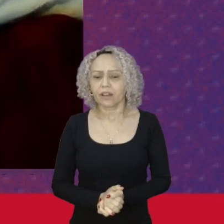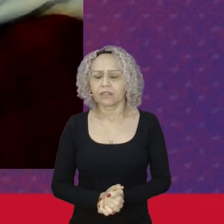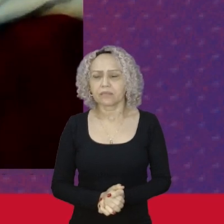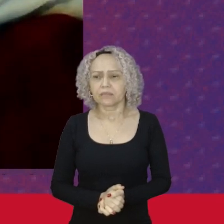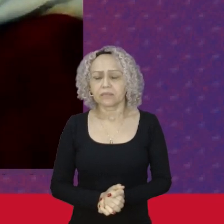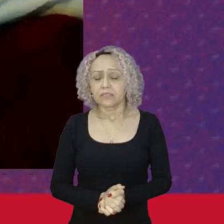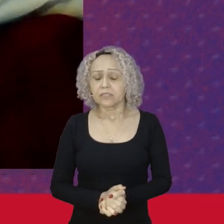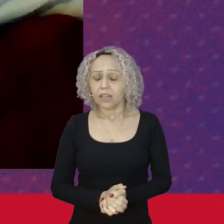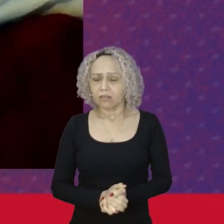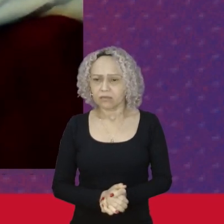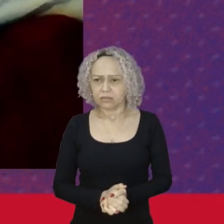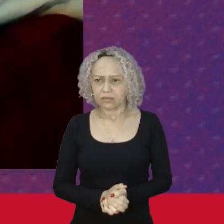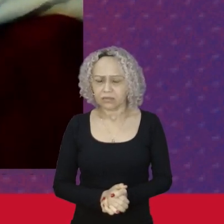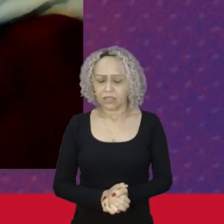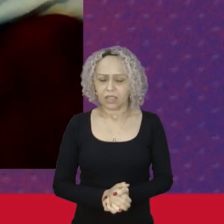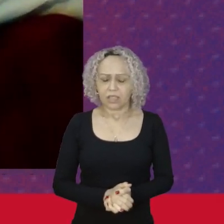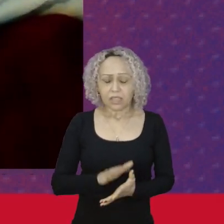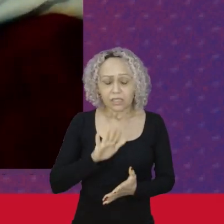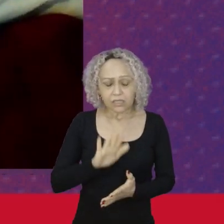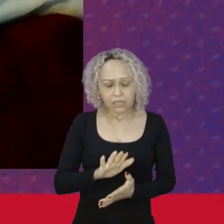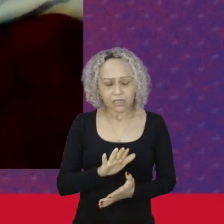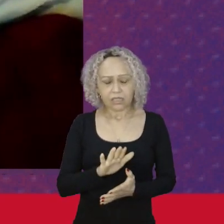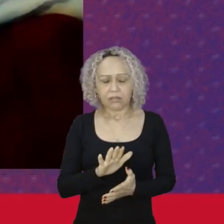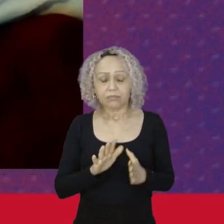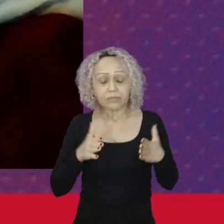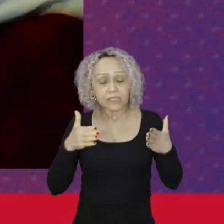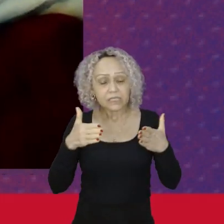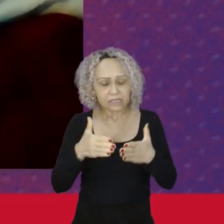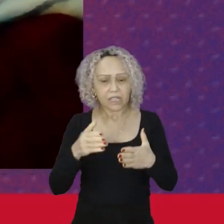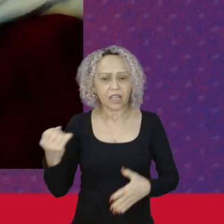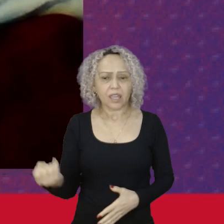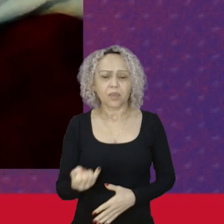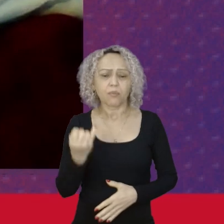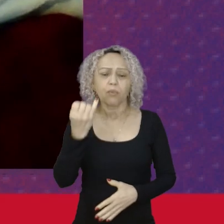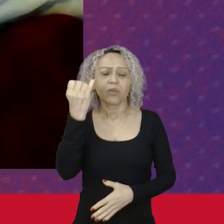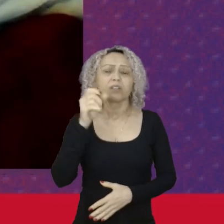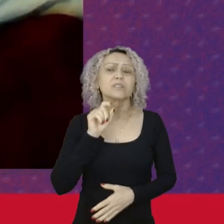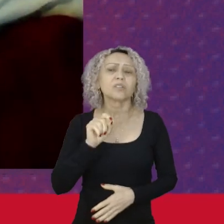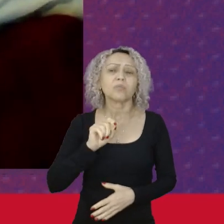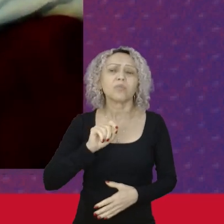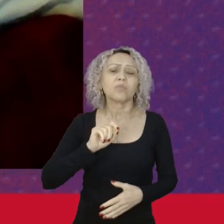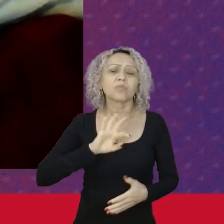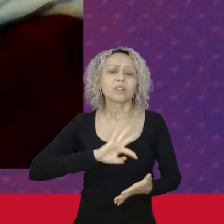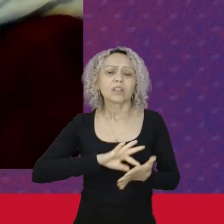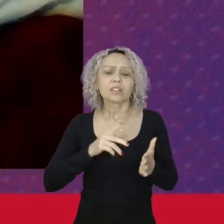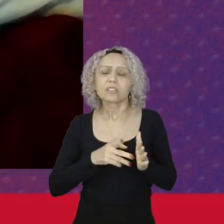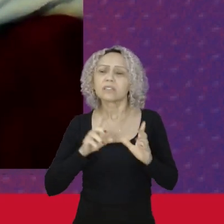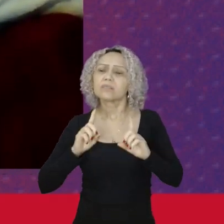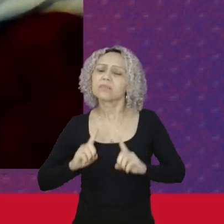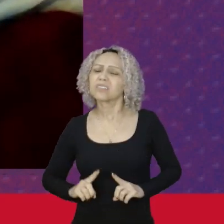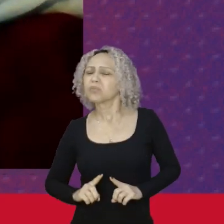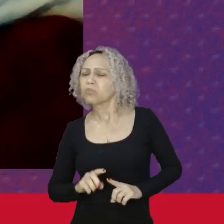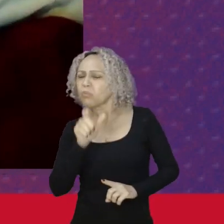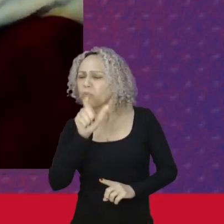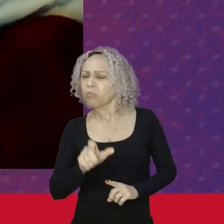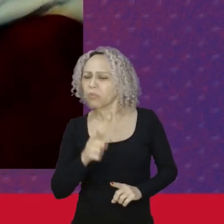no progresso da visão sobre o que seria uma deficiência, quem seria uma pessoa com